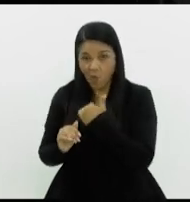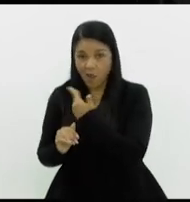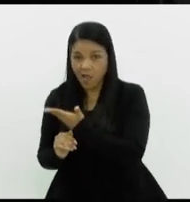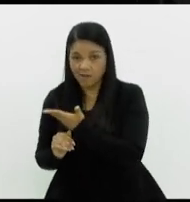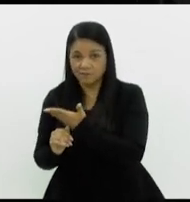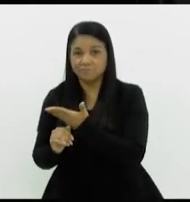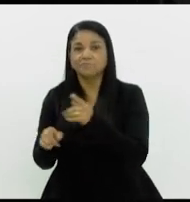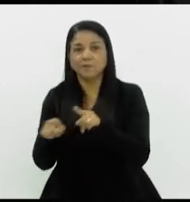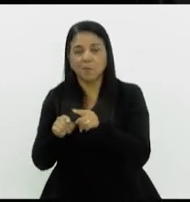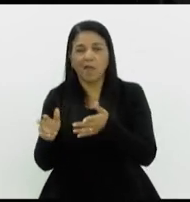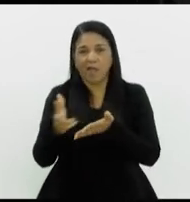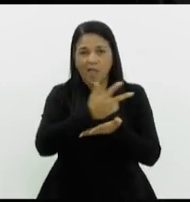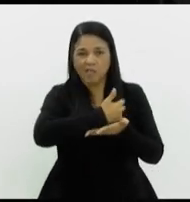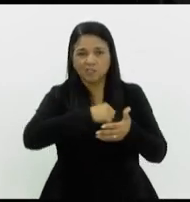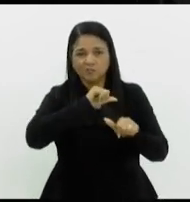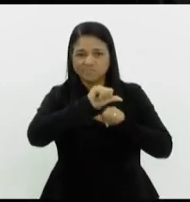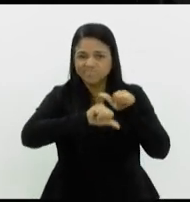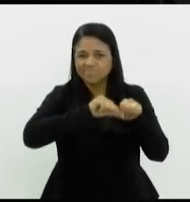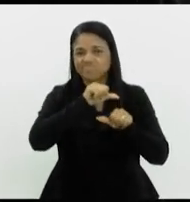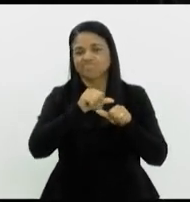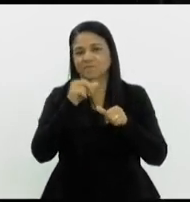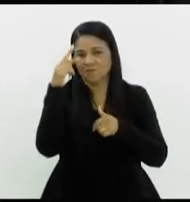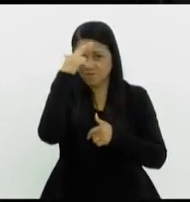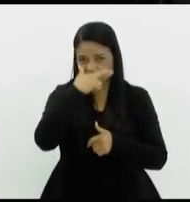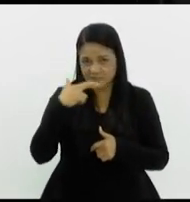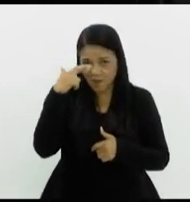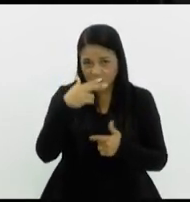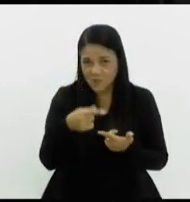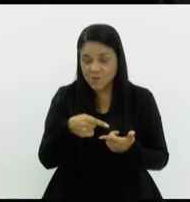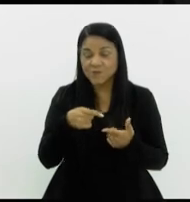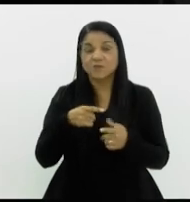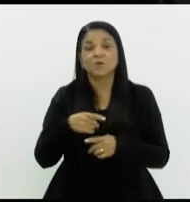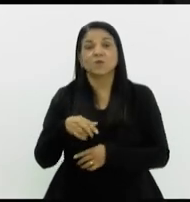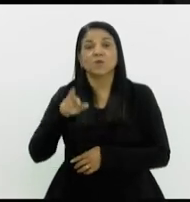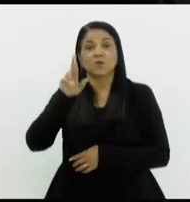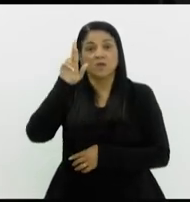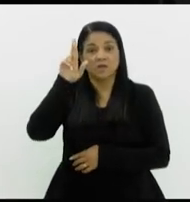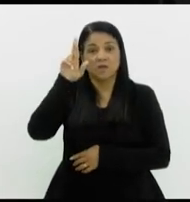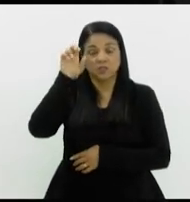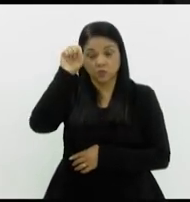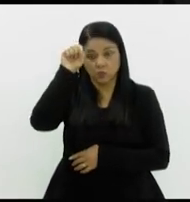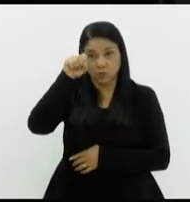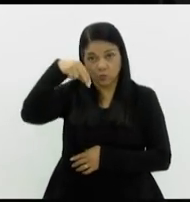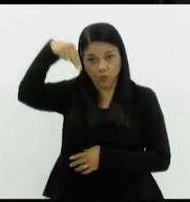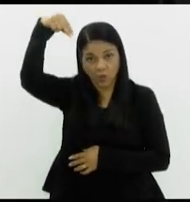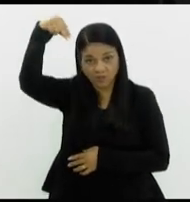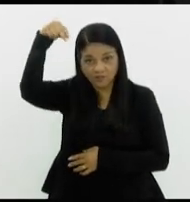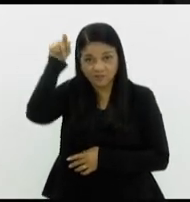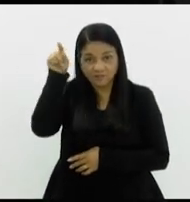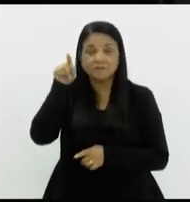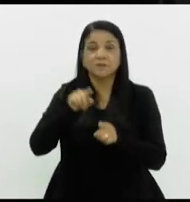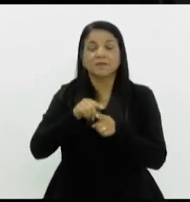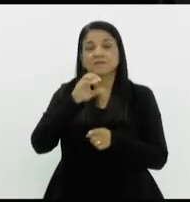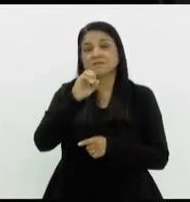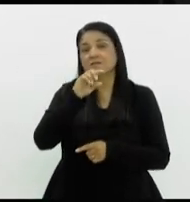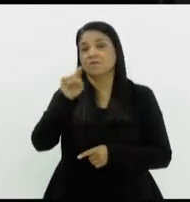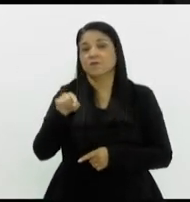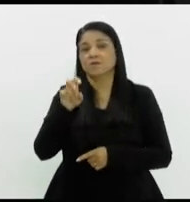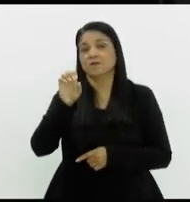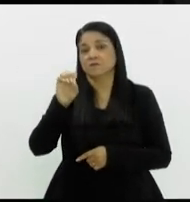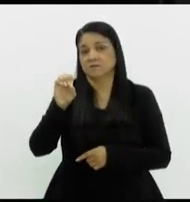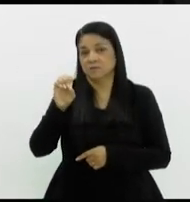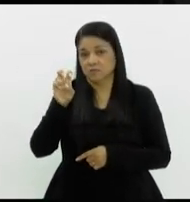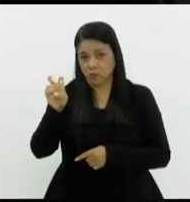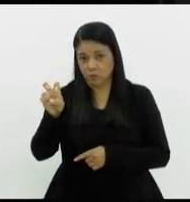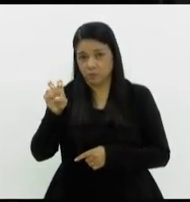no regime de recuperação fiscal. O Rio Grande do Norte em 0,5%. Mas hoje nós